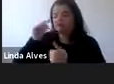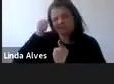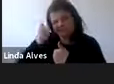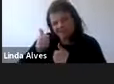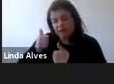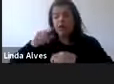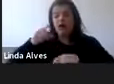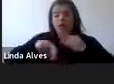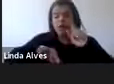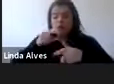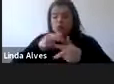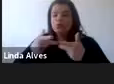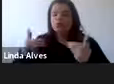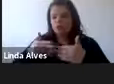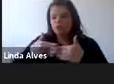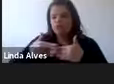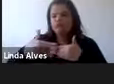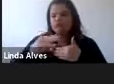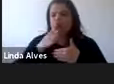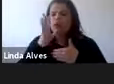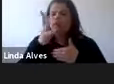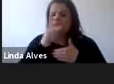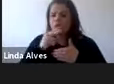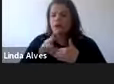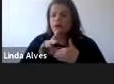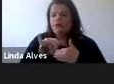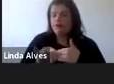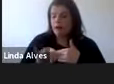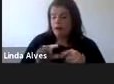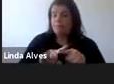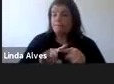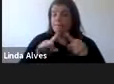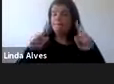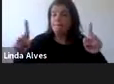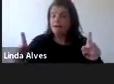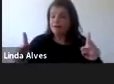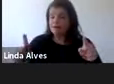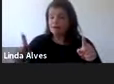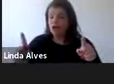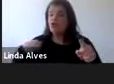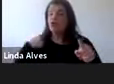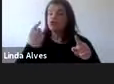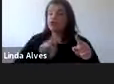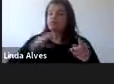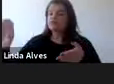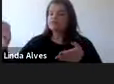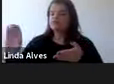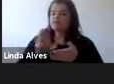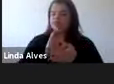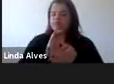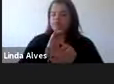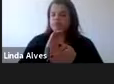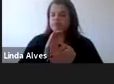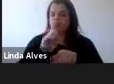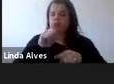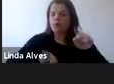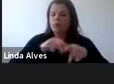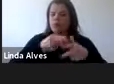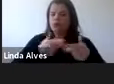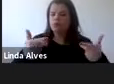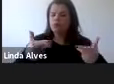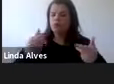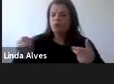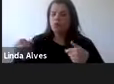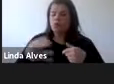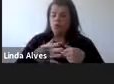vai demorar um pouco mais, mas em decidindo investir aí no novo produto, tem que ter esse produto na nossa